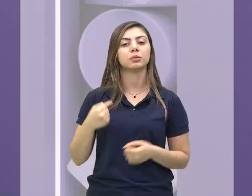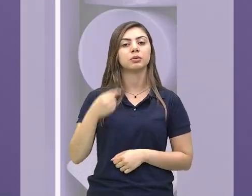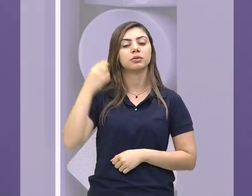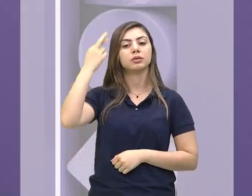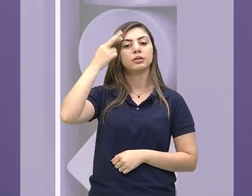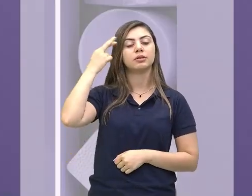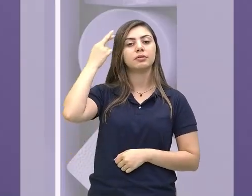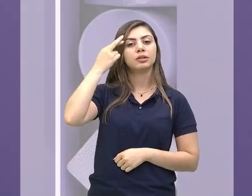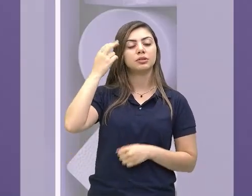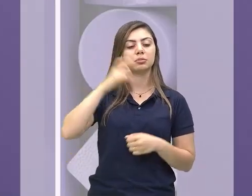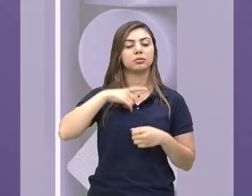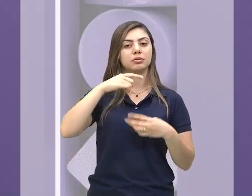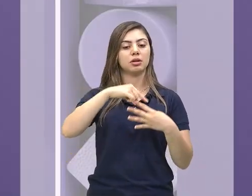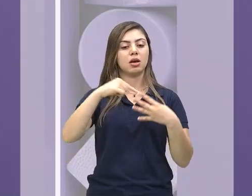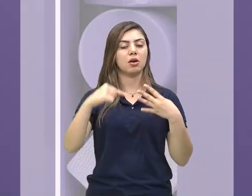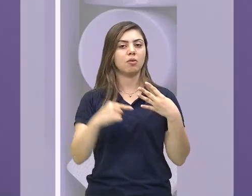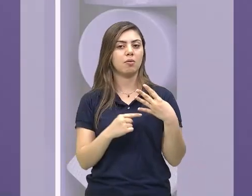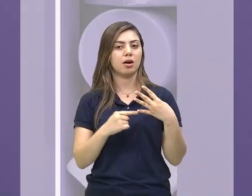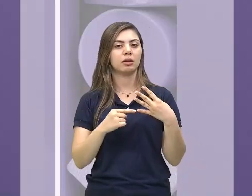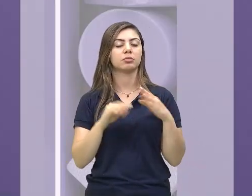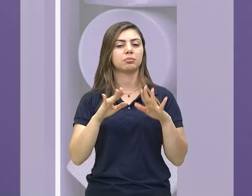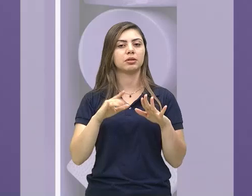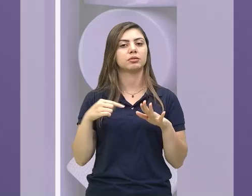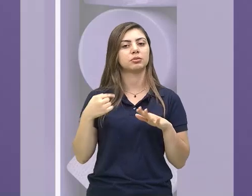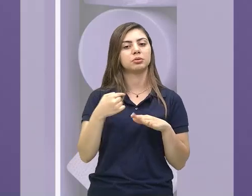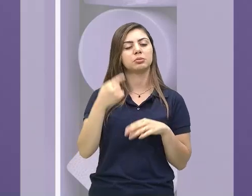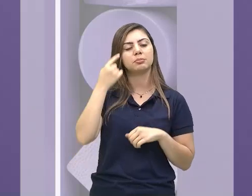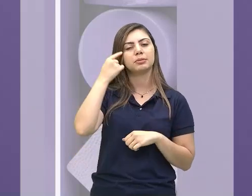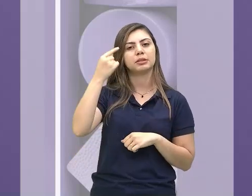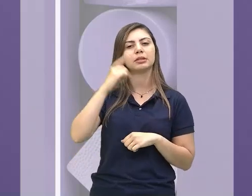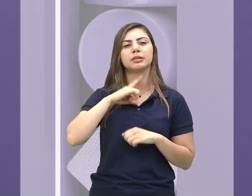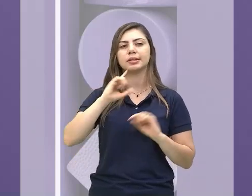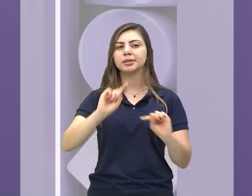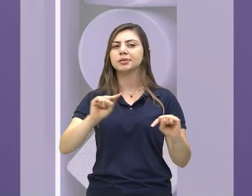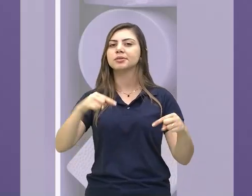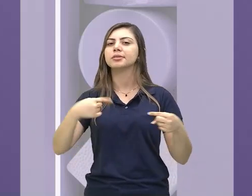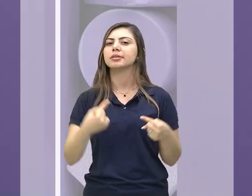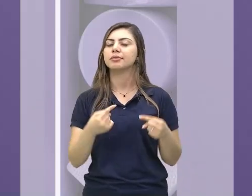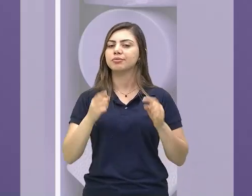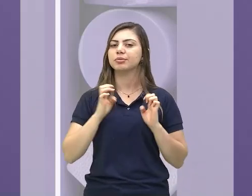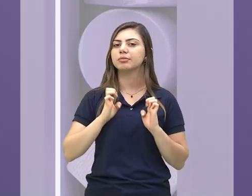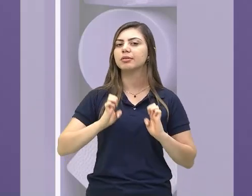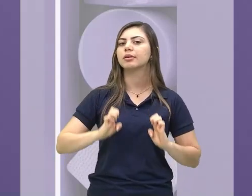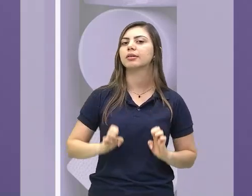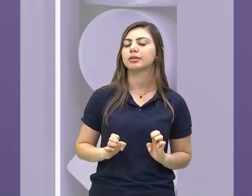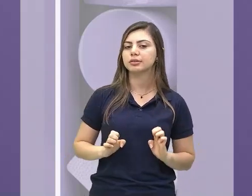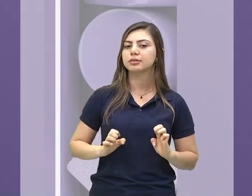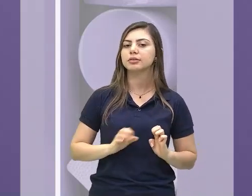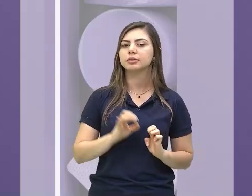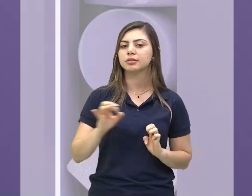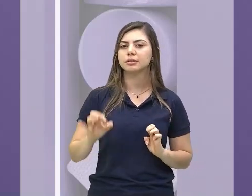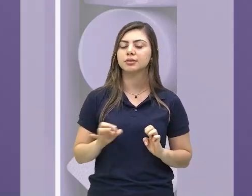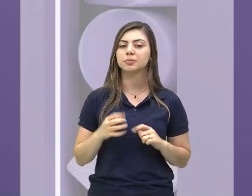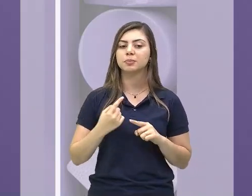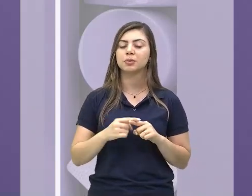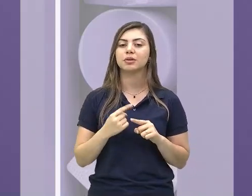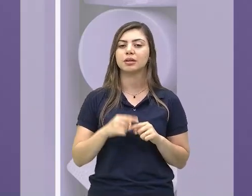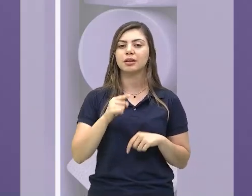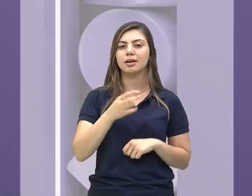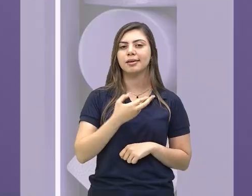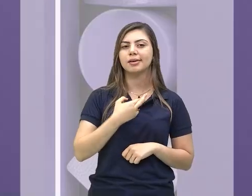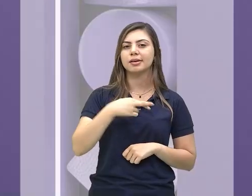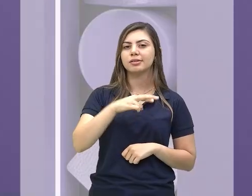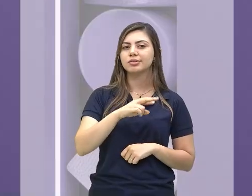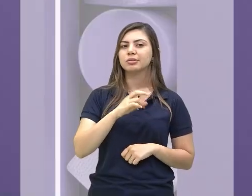nesses 4 elementos, nós pensamos também nos desafios éticos que as tradições religiosas se